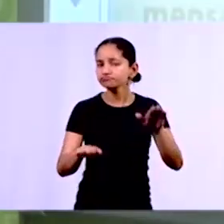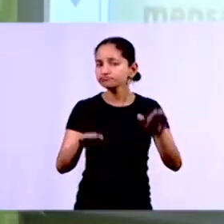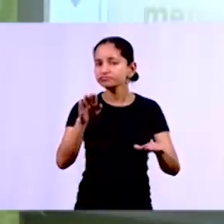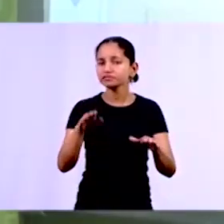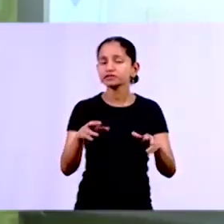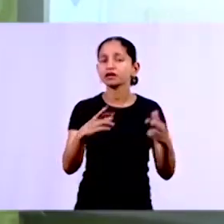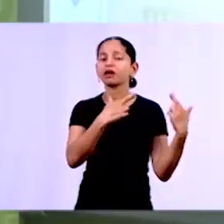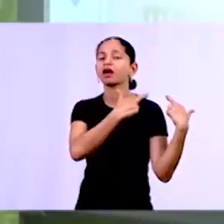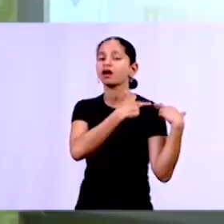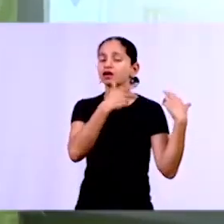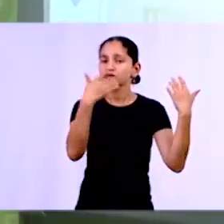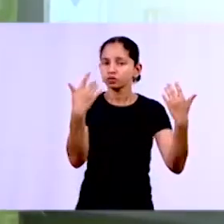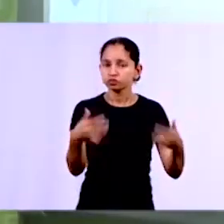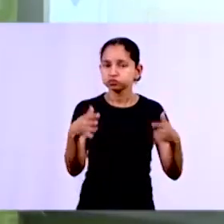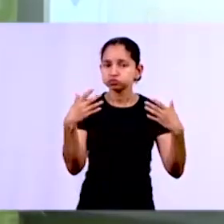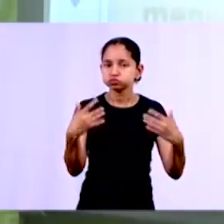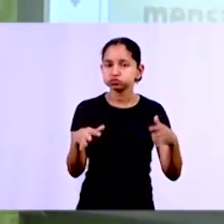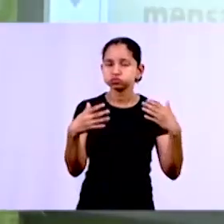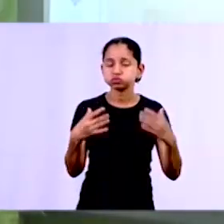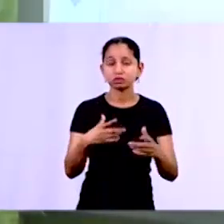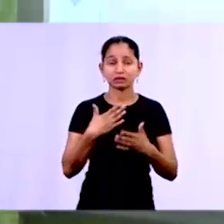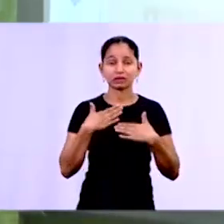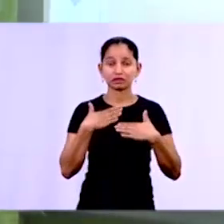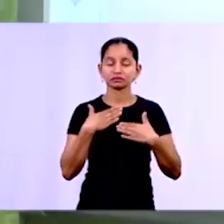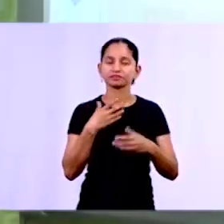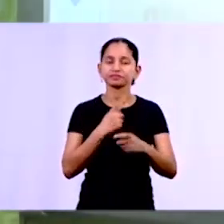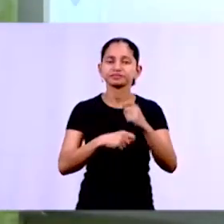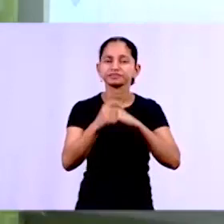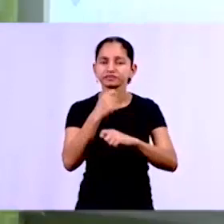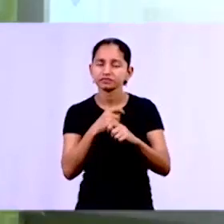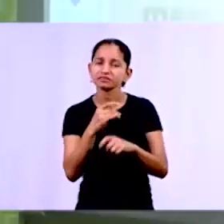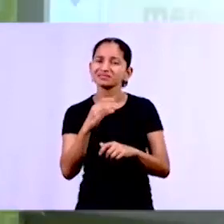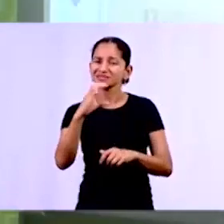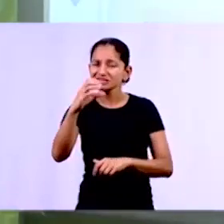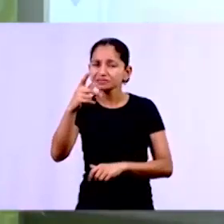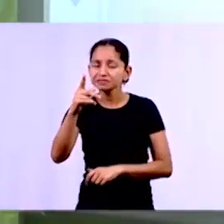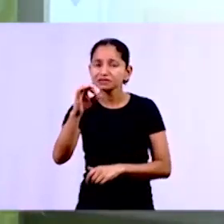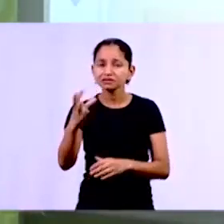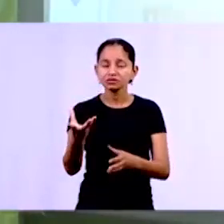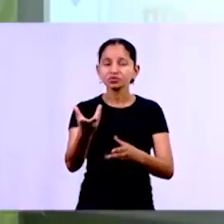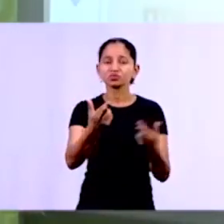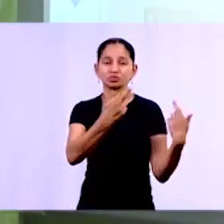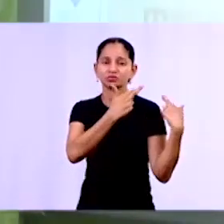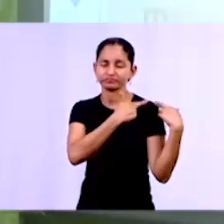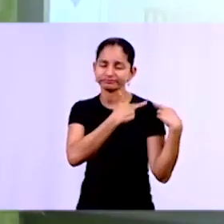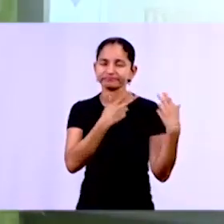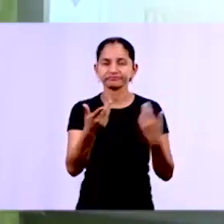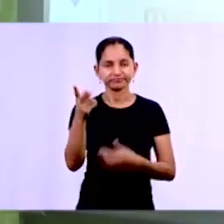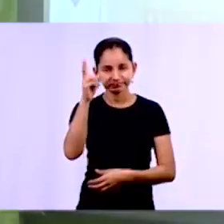um peso das minhas costas. Imagina eu como administrador de rede, administrador de um CPD, vai tirar esse peso sabendo que